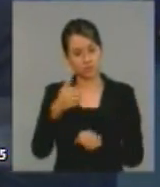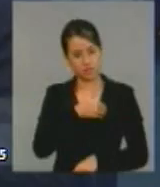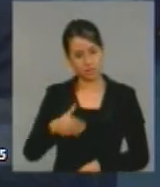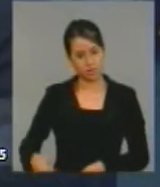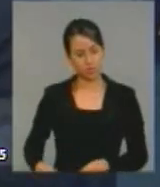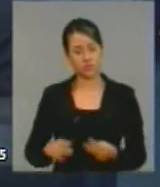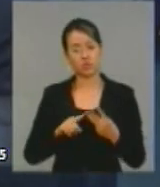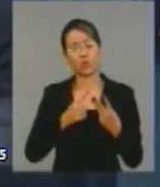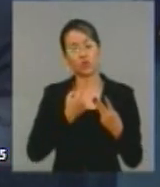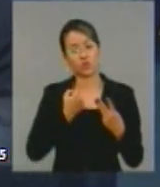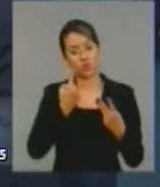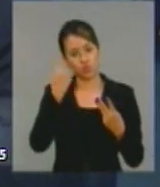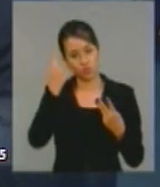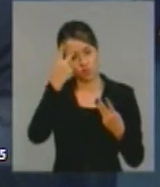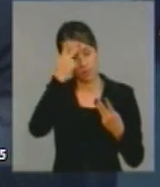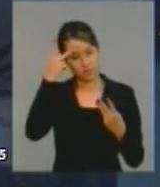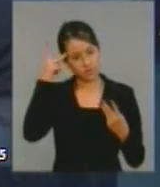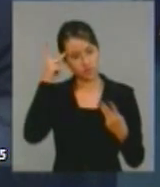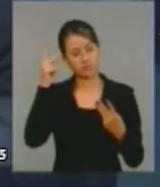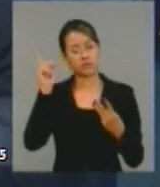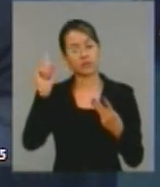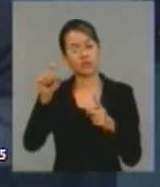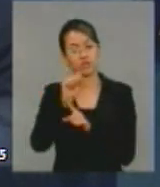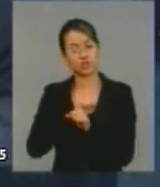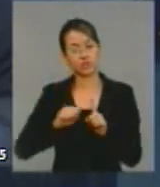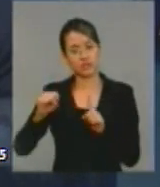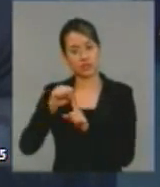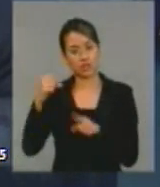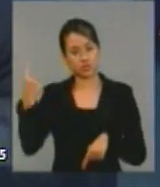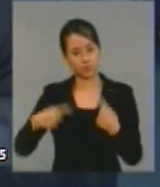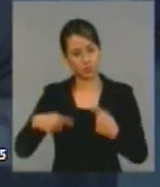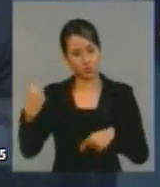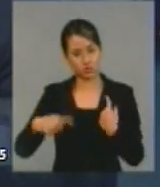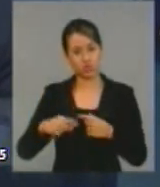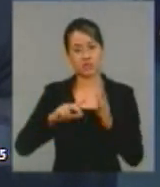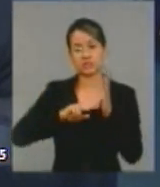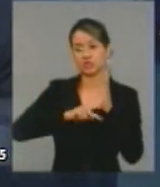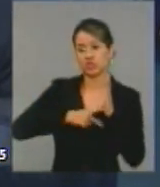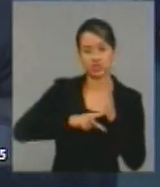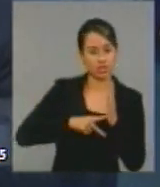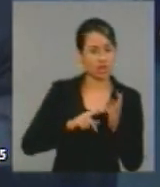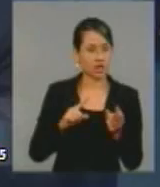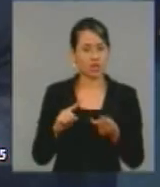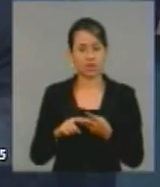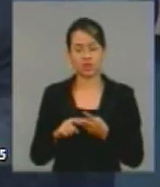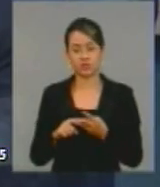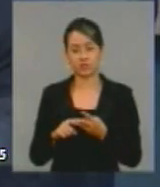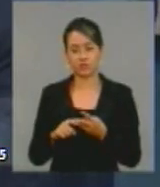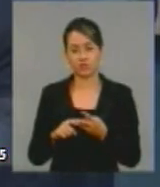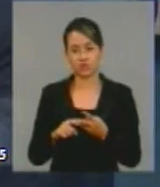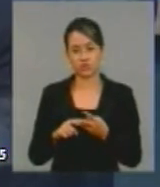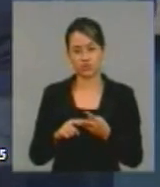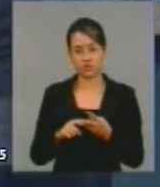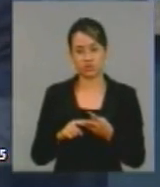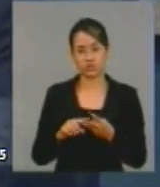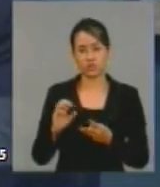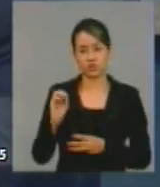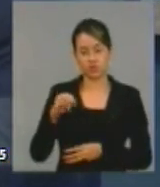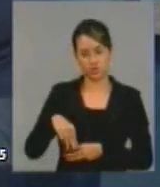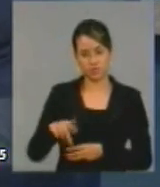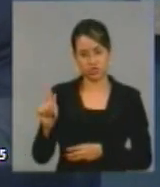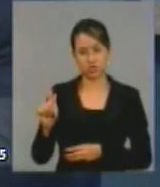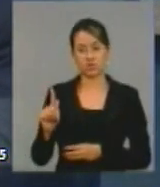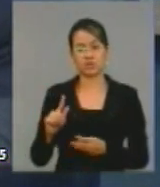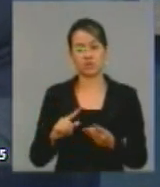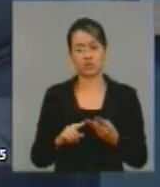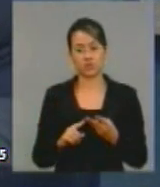pessoa, e pela sociedade civil, que são sindicatos, ONGs. Então, na verdade, isso é empoderamento